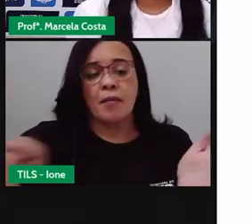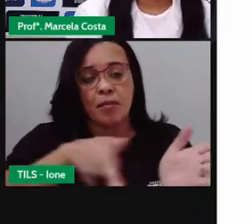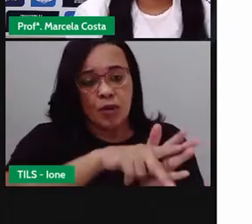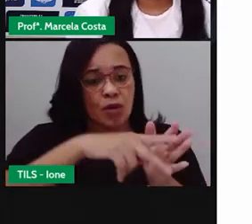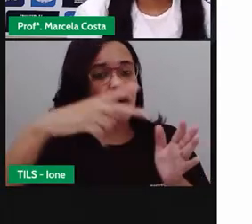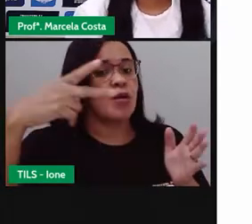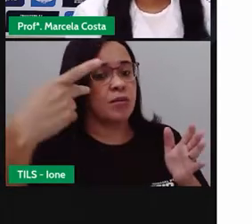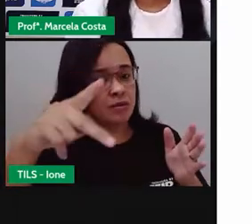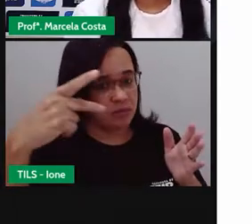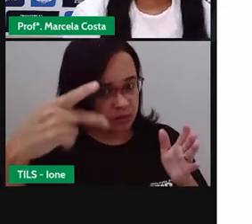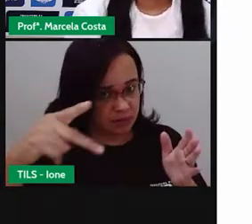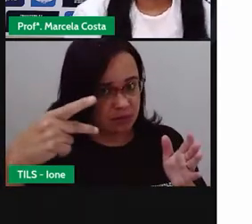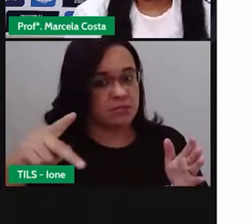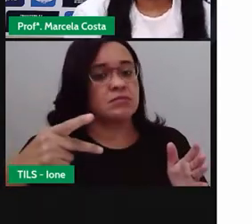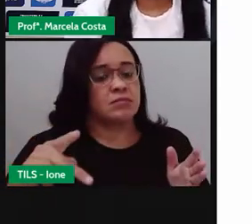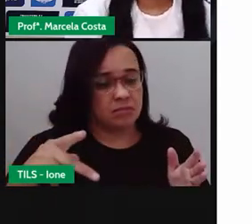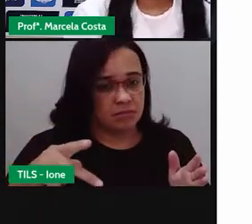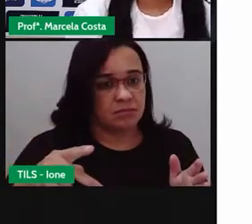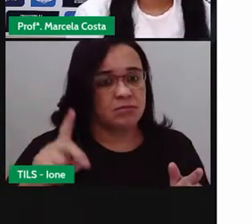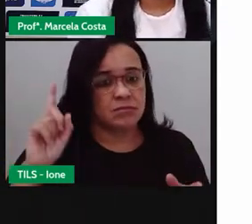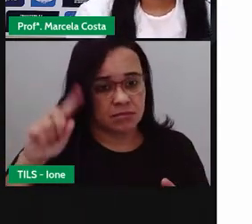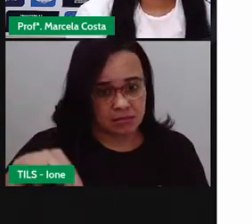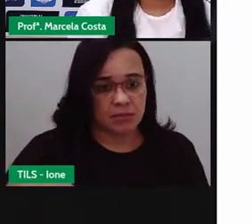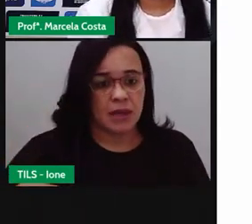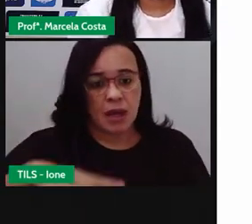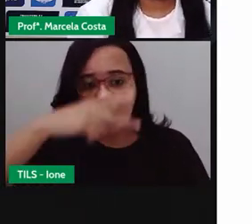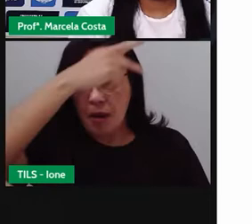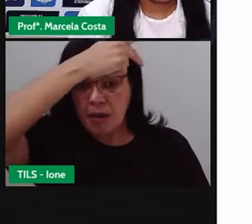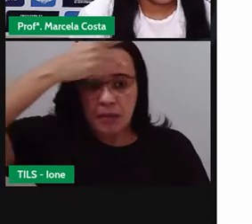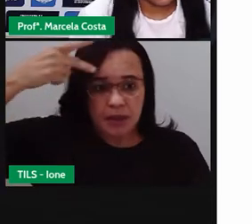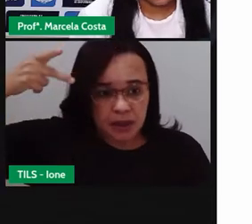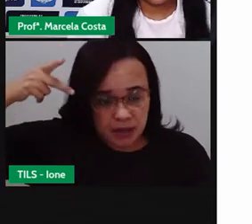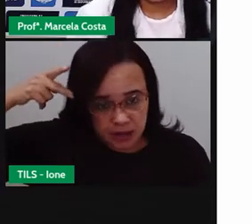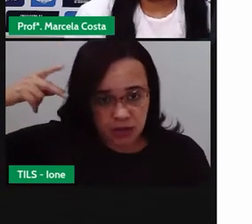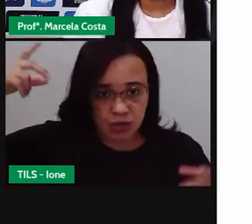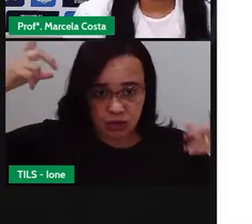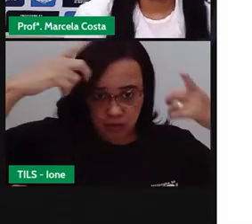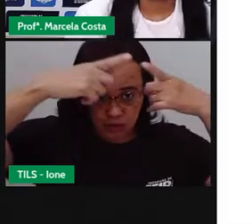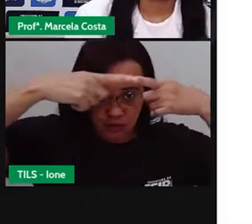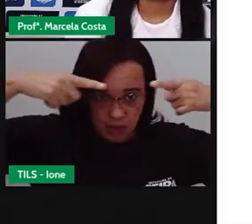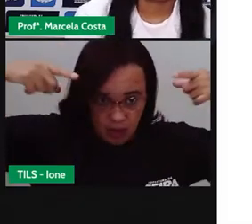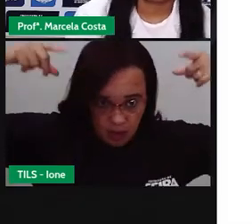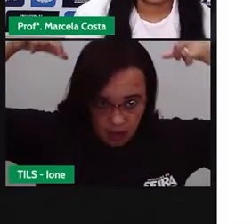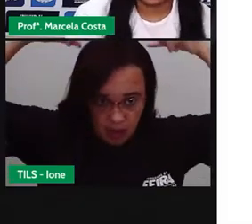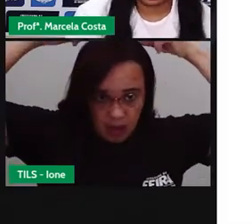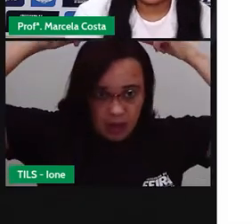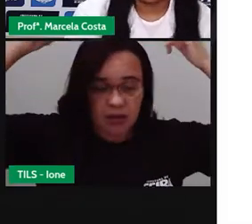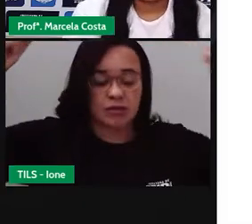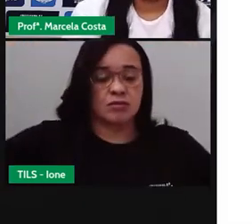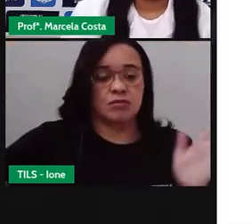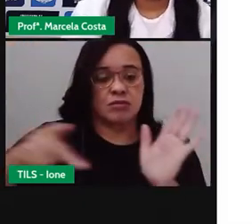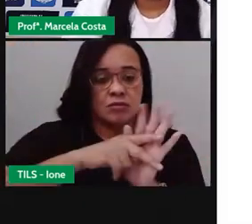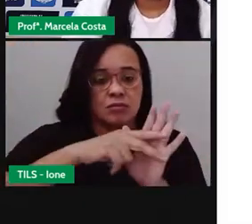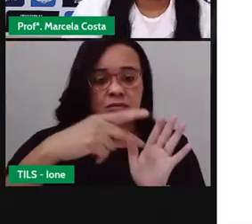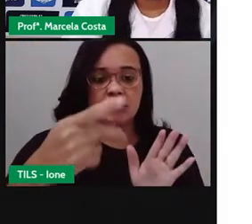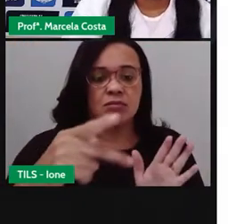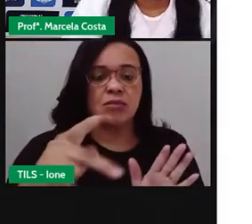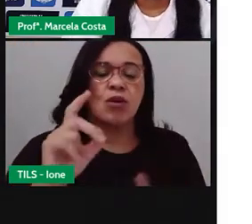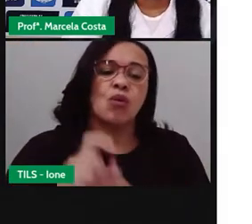foi originada justamente por pessoas ligadas ao cangaço na região Nordeste.